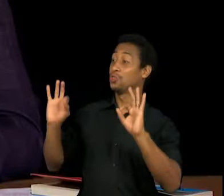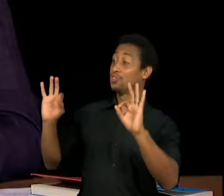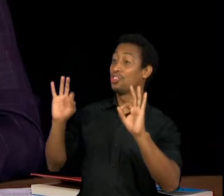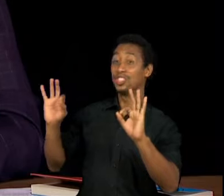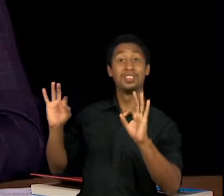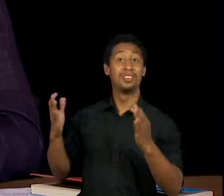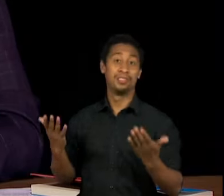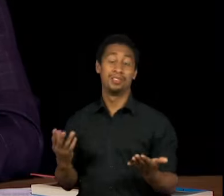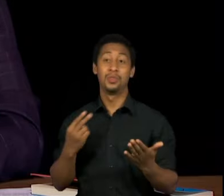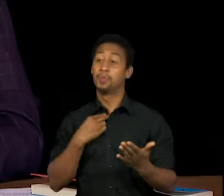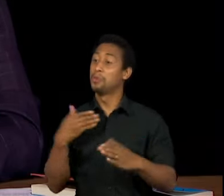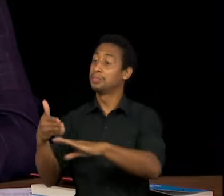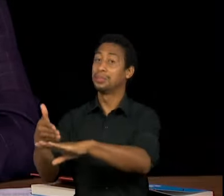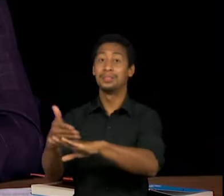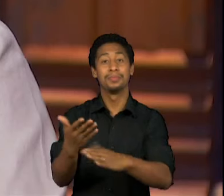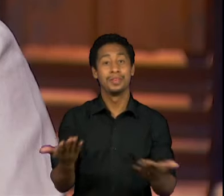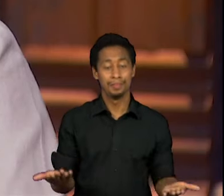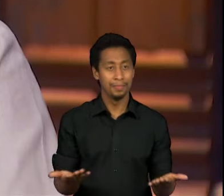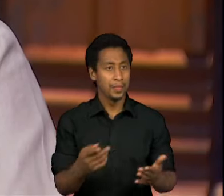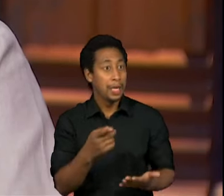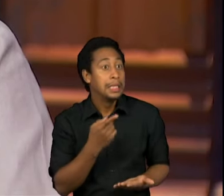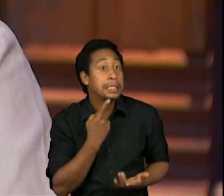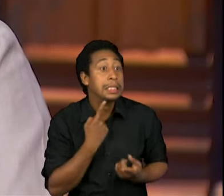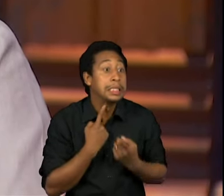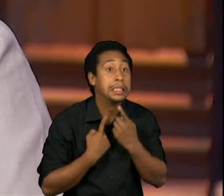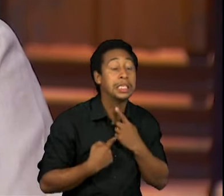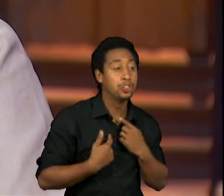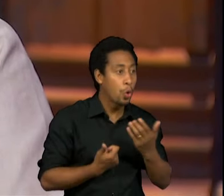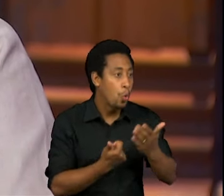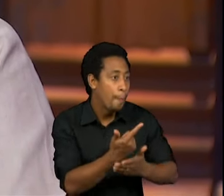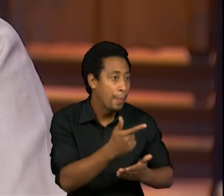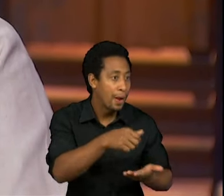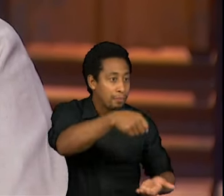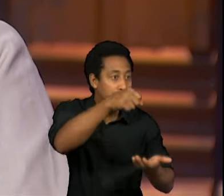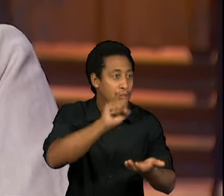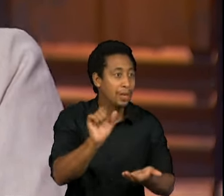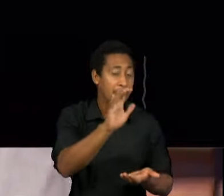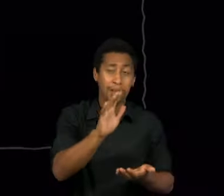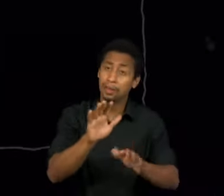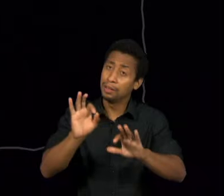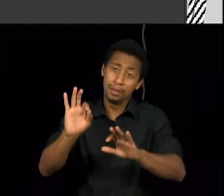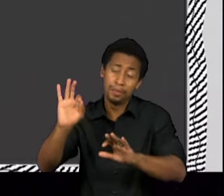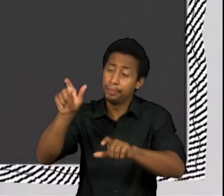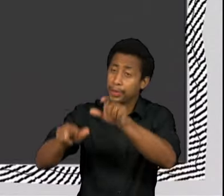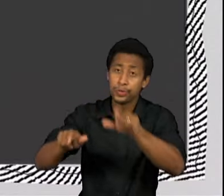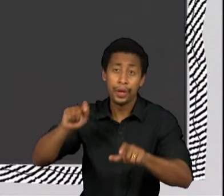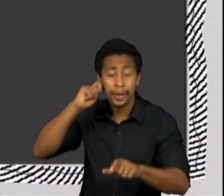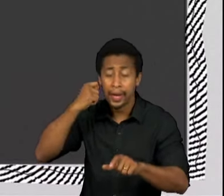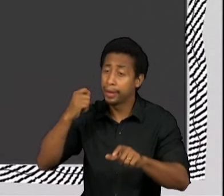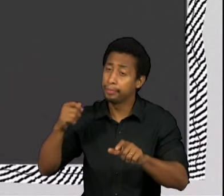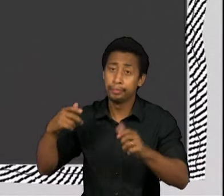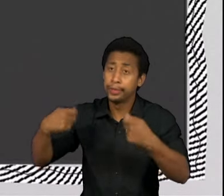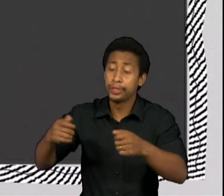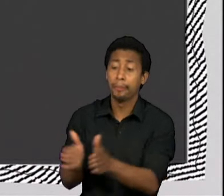desejar essa bolsa linda Montijo muita pobreza né também né se você é uma pessoa negra e